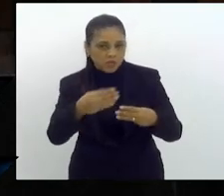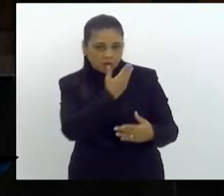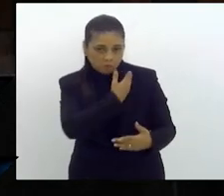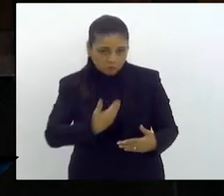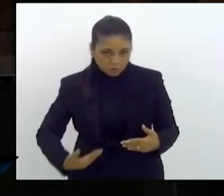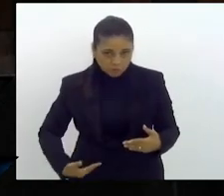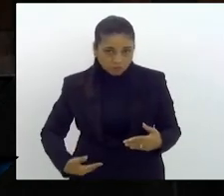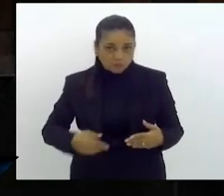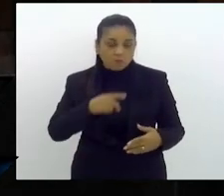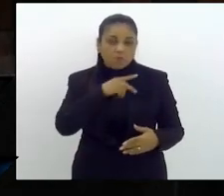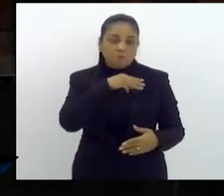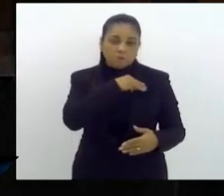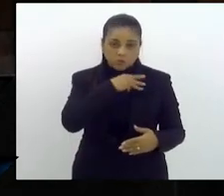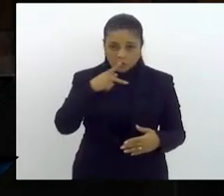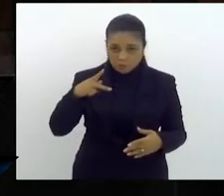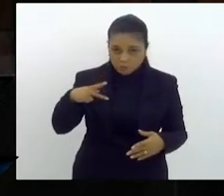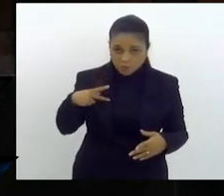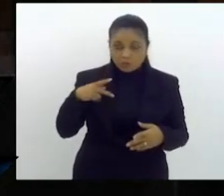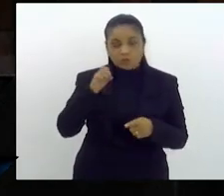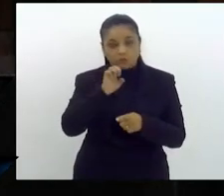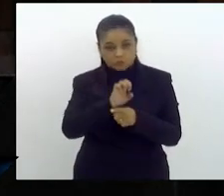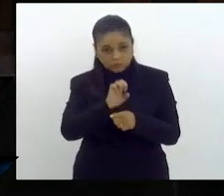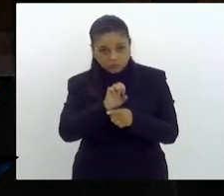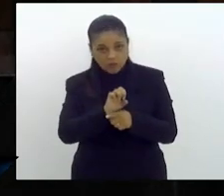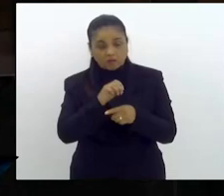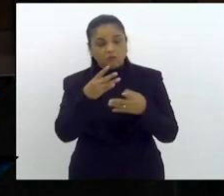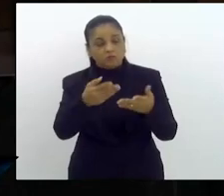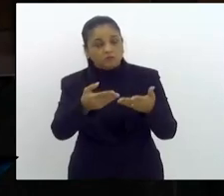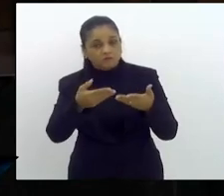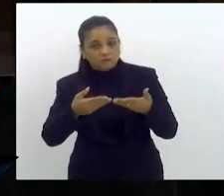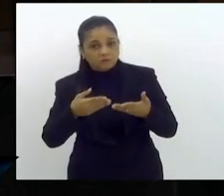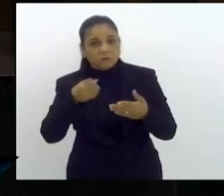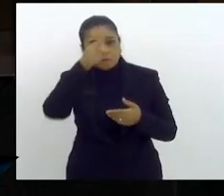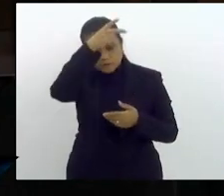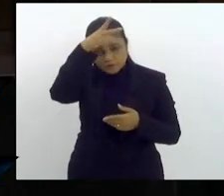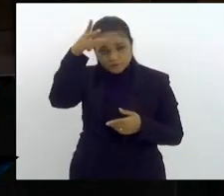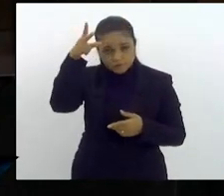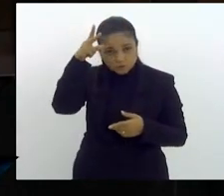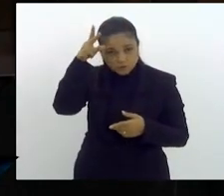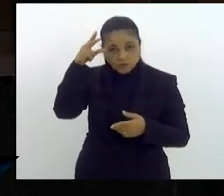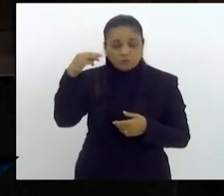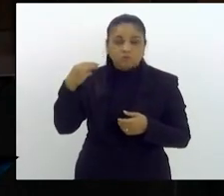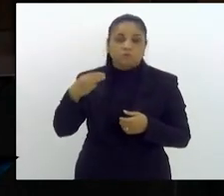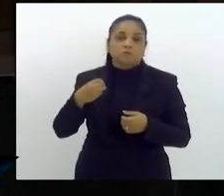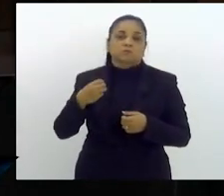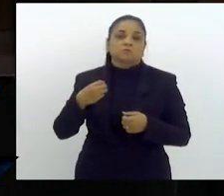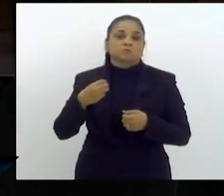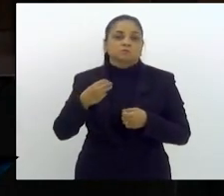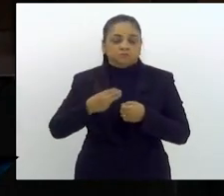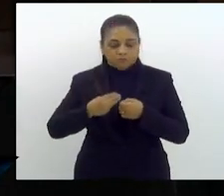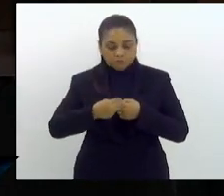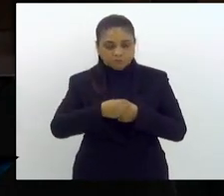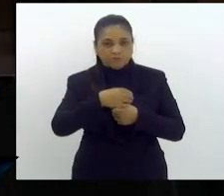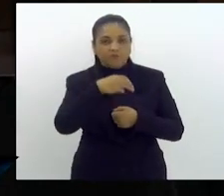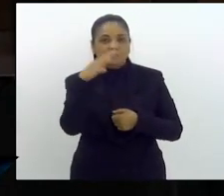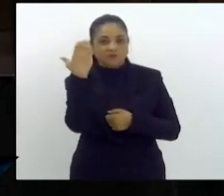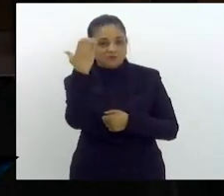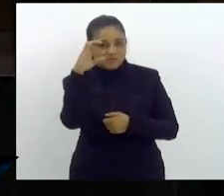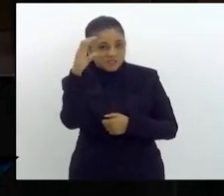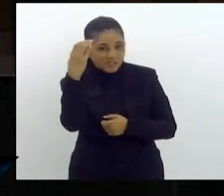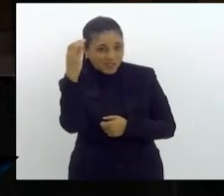convidando no ministério público estadual convidando a Prefeitura Municipal de Niterói estabelecendo esse